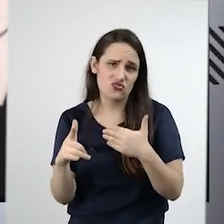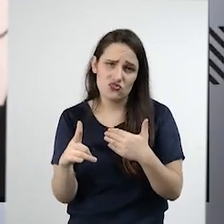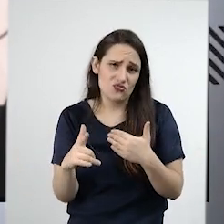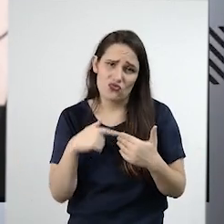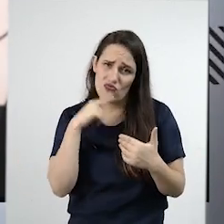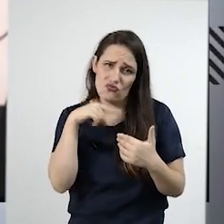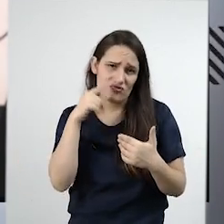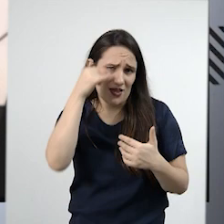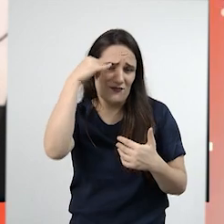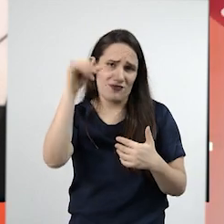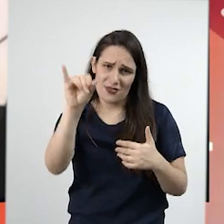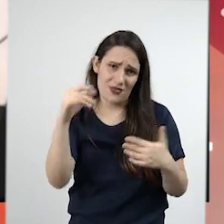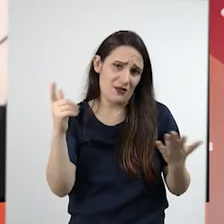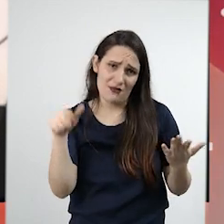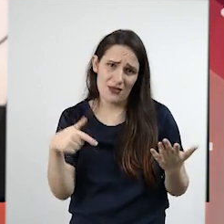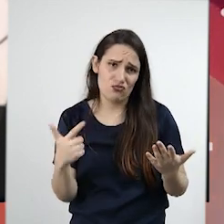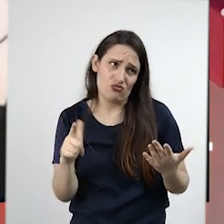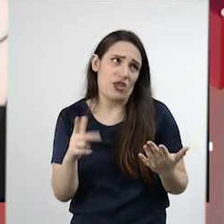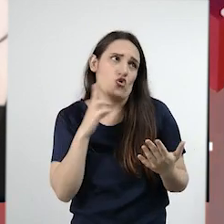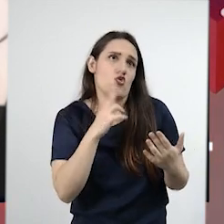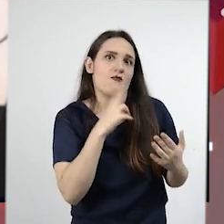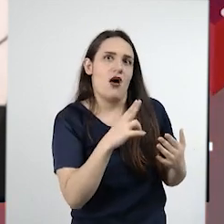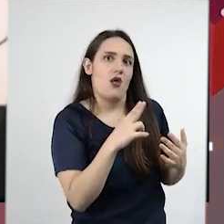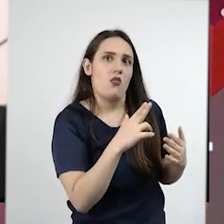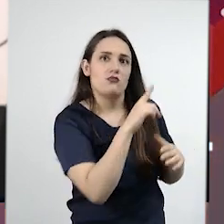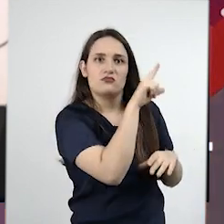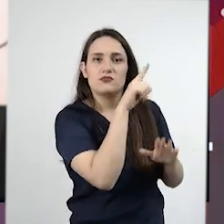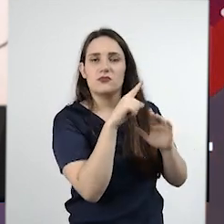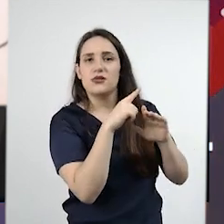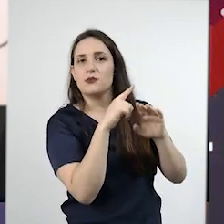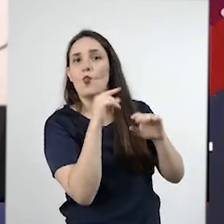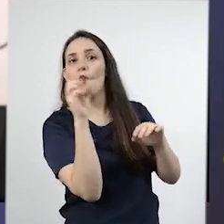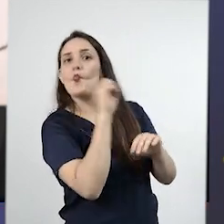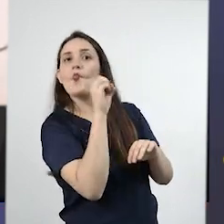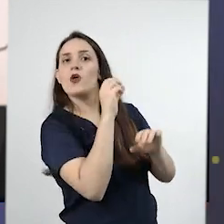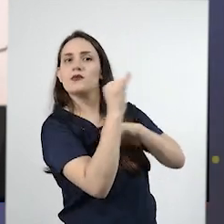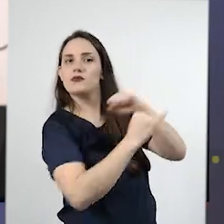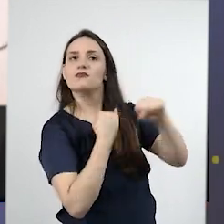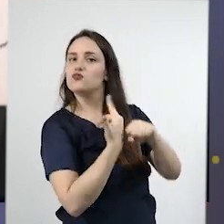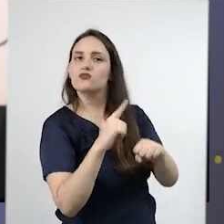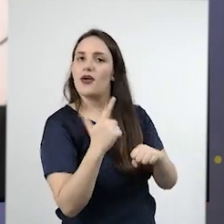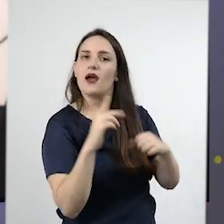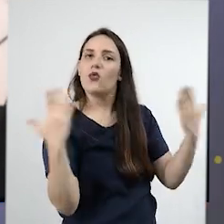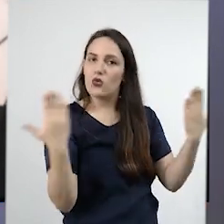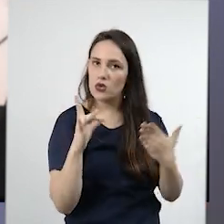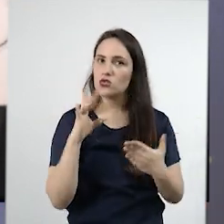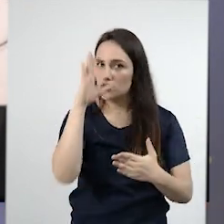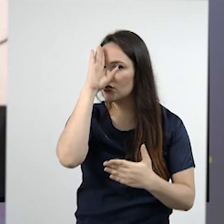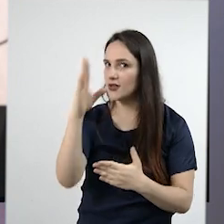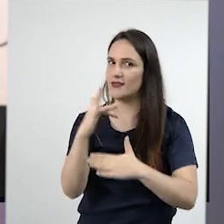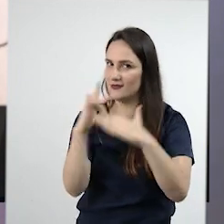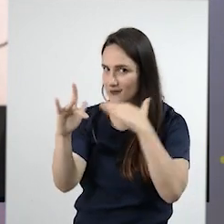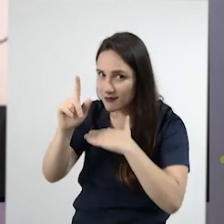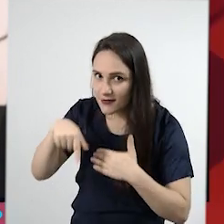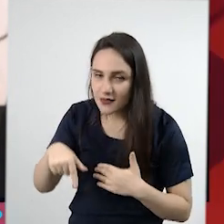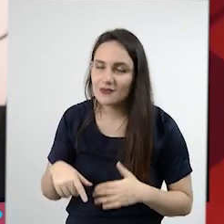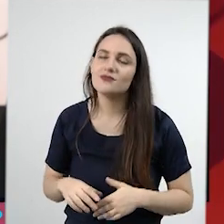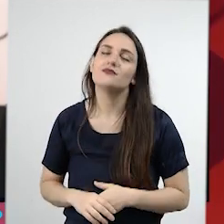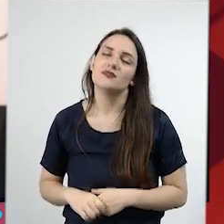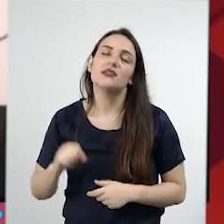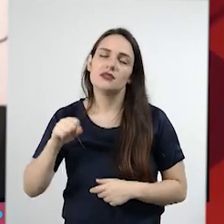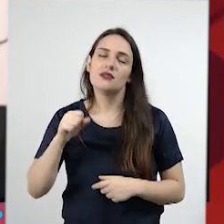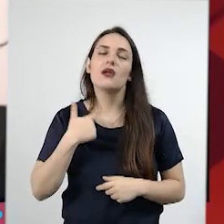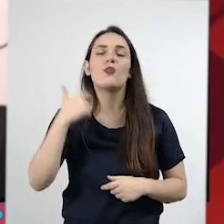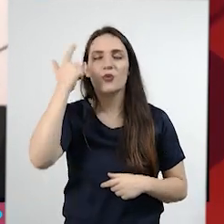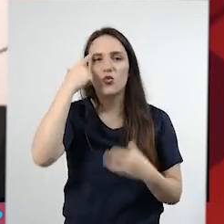nesse normal igual era antes, né? Daqui para frente. Eu acho que muita coisa vai mudar, tanto